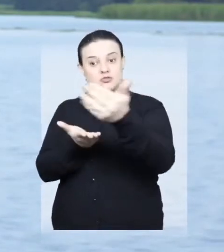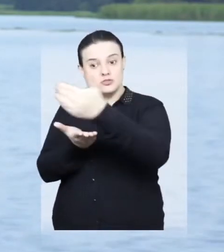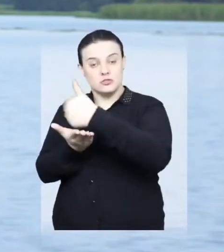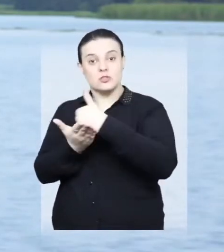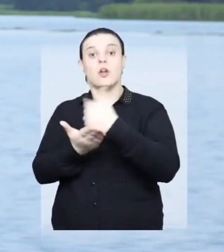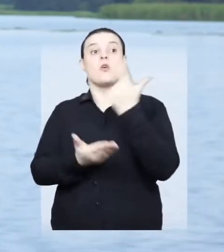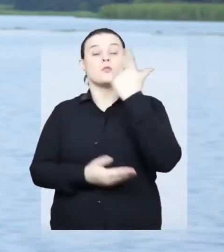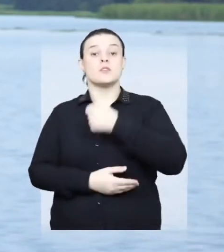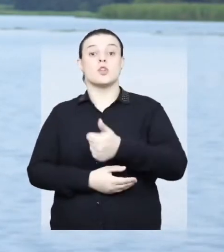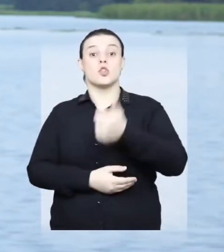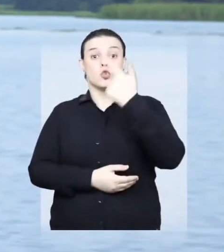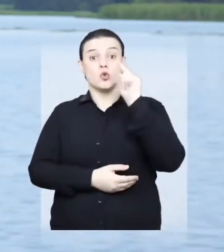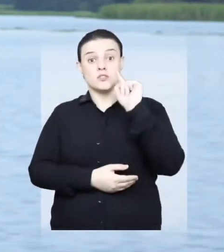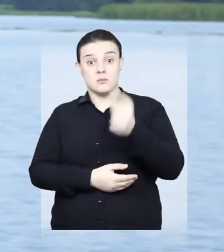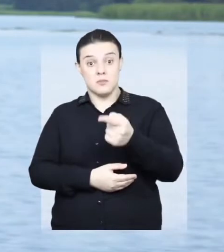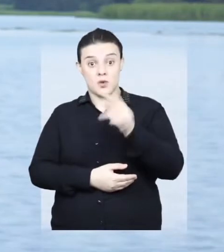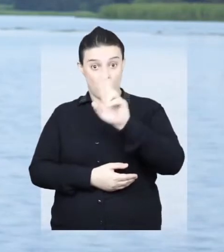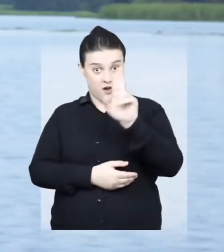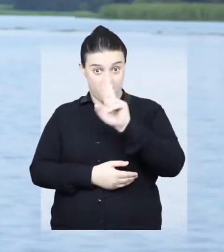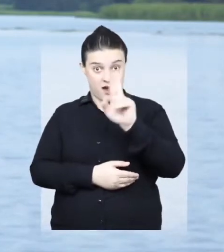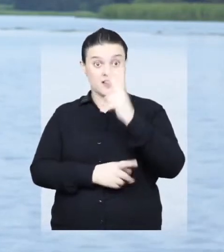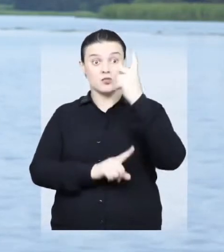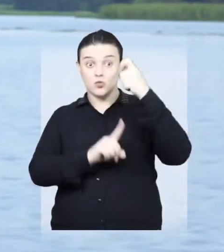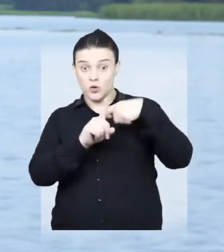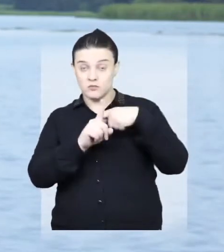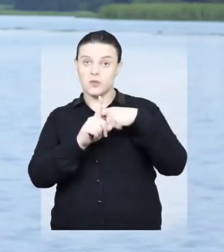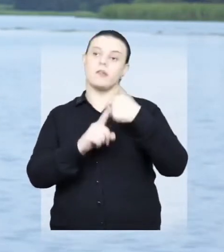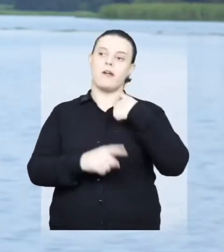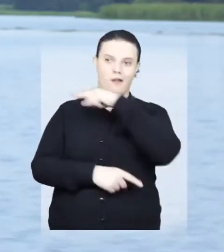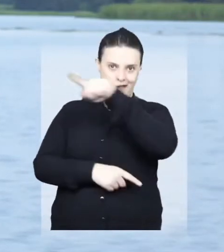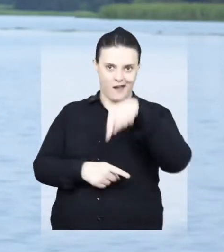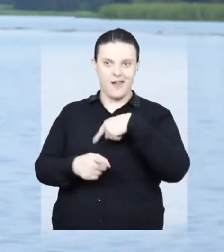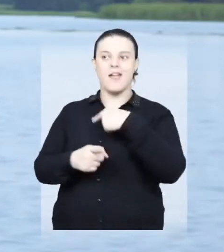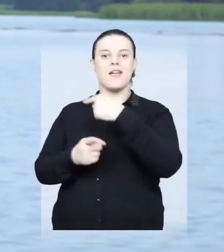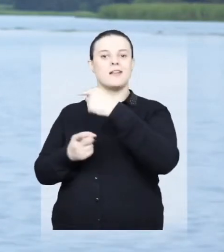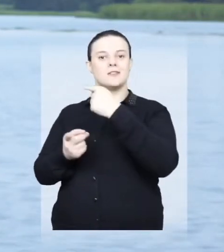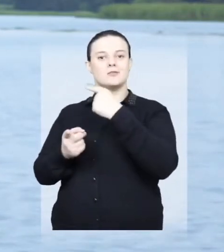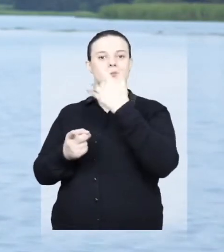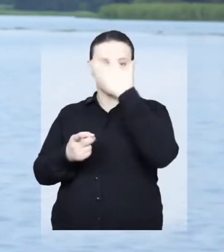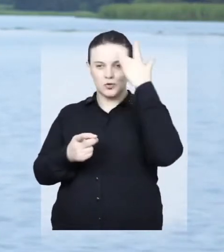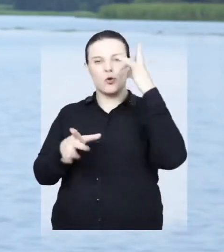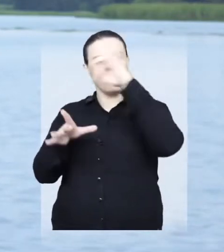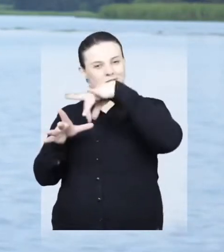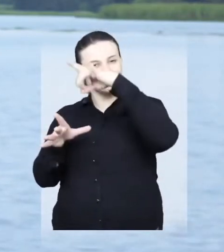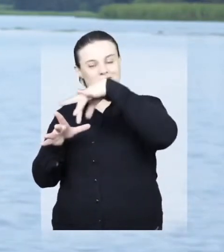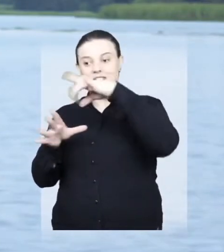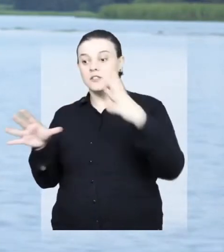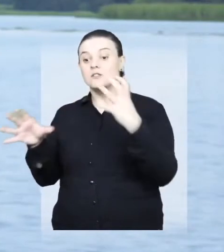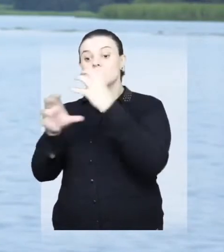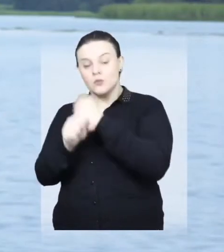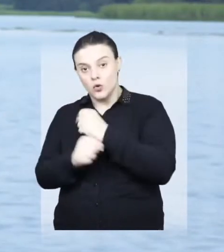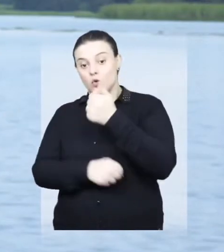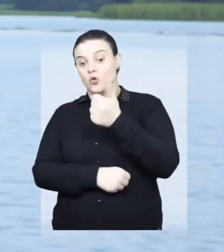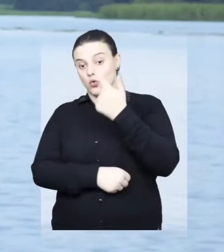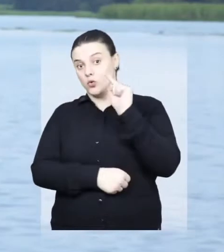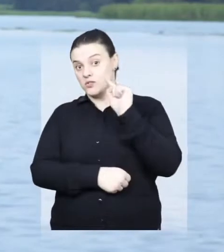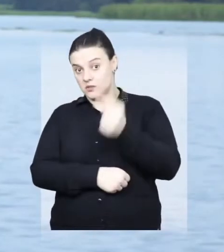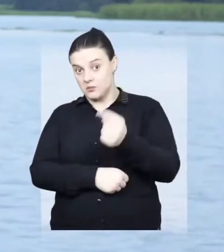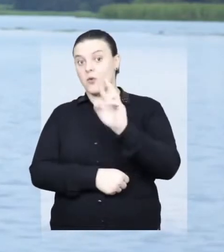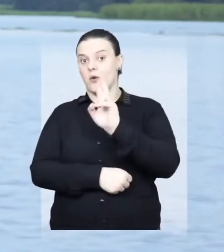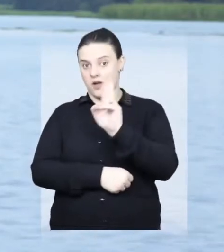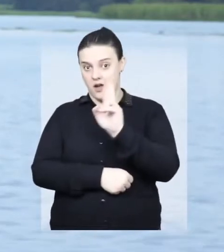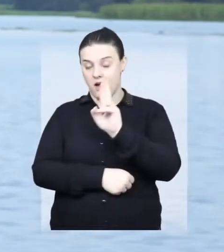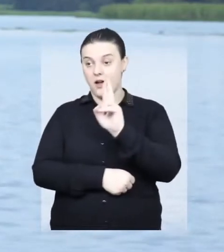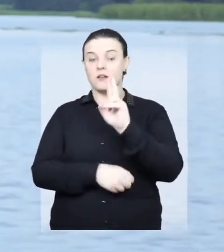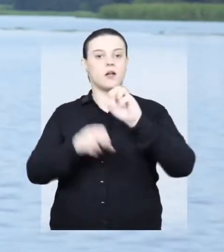juntei R$12 em 2 meses. Eu juntei não, né? Eles me ajudaram a juntar, mobilizando socialmente, e aí